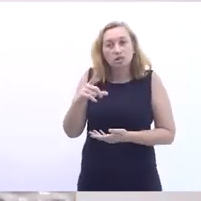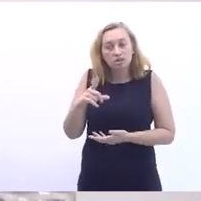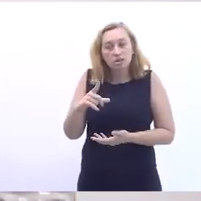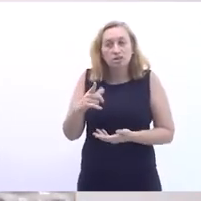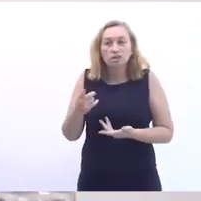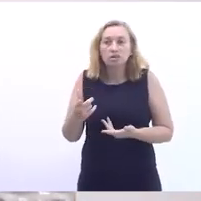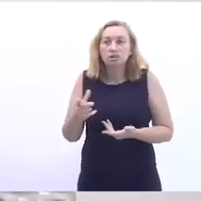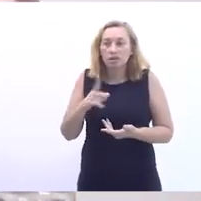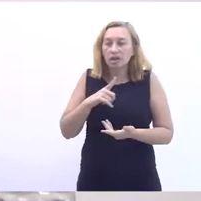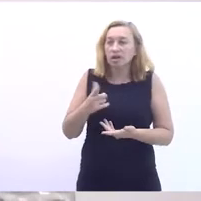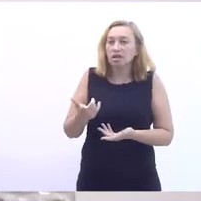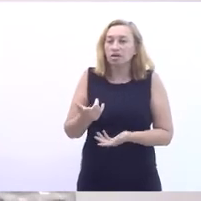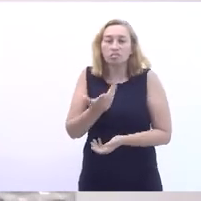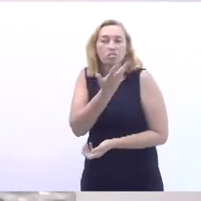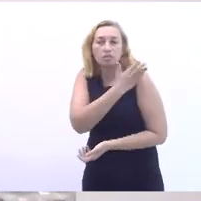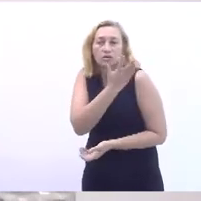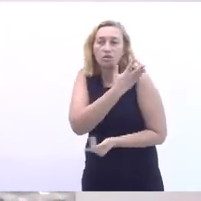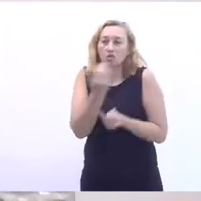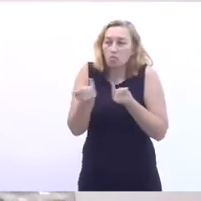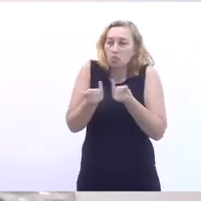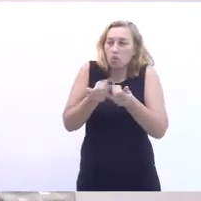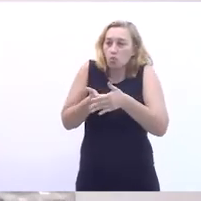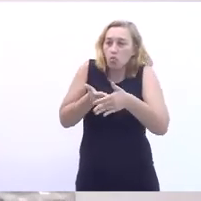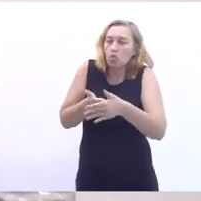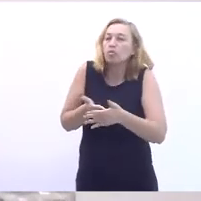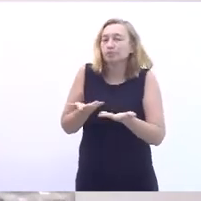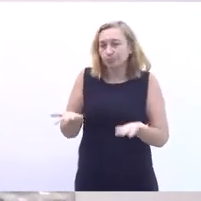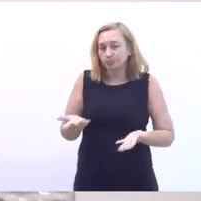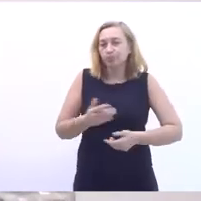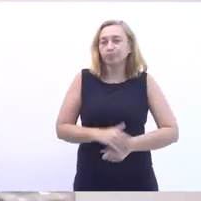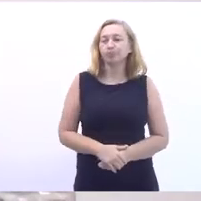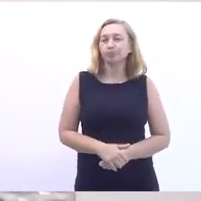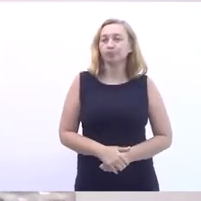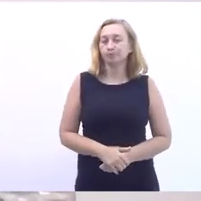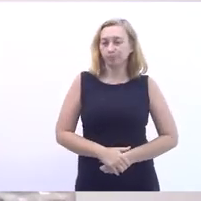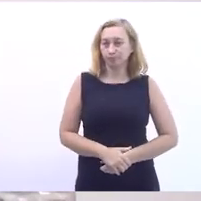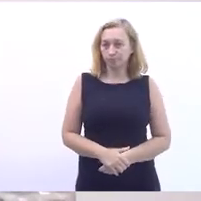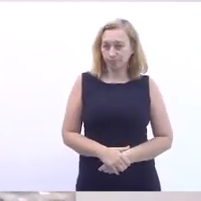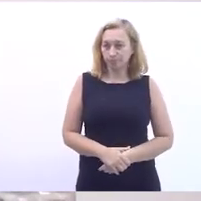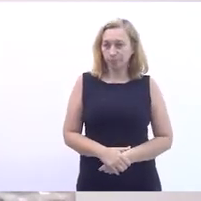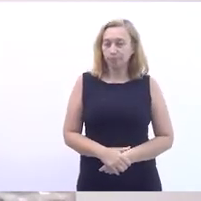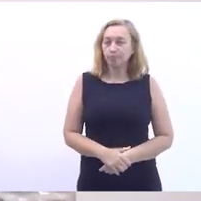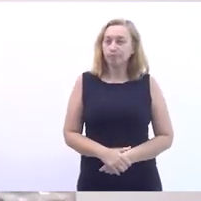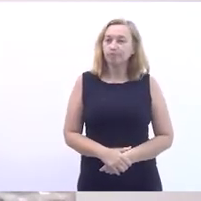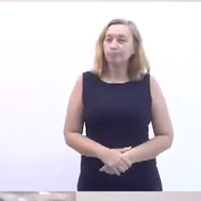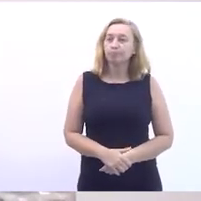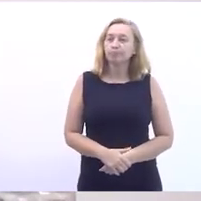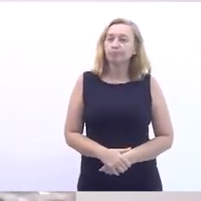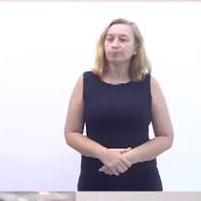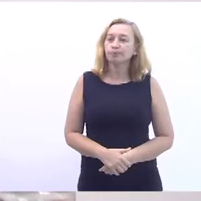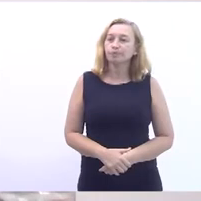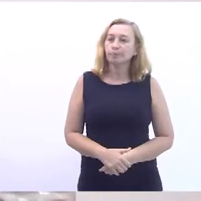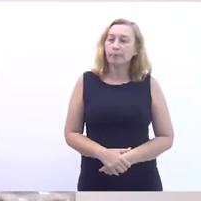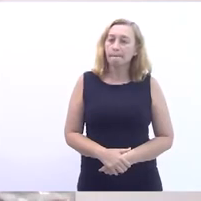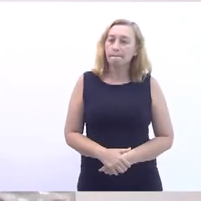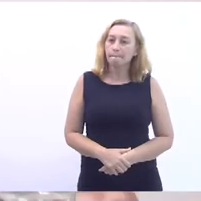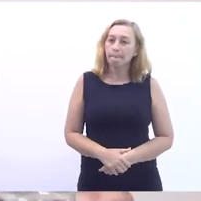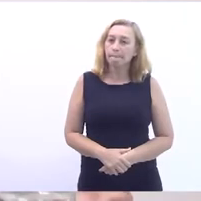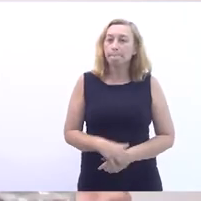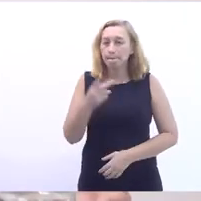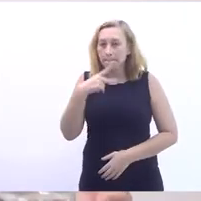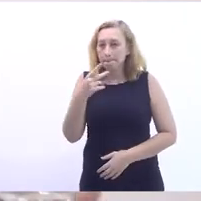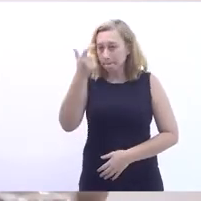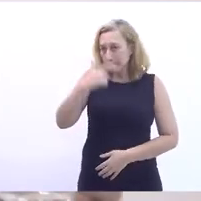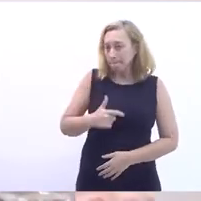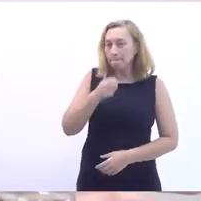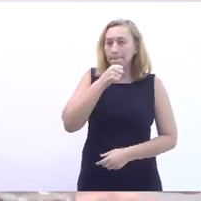conta do preconceito e da desinformação tem acesso a essas associações né e vou